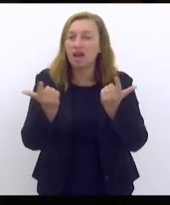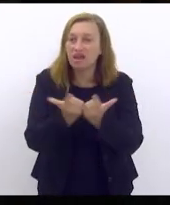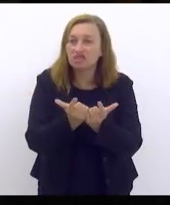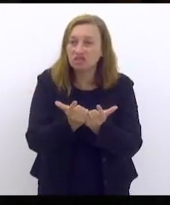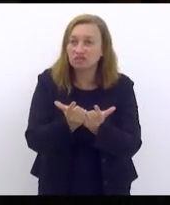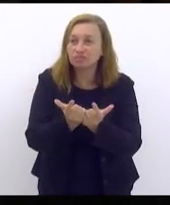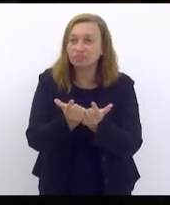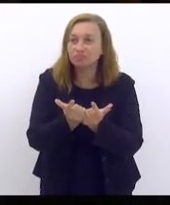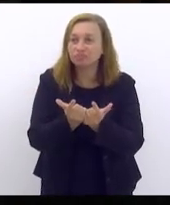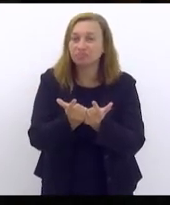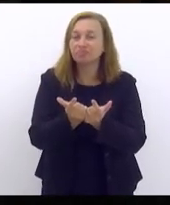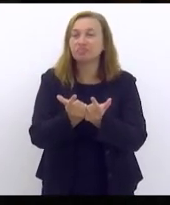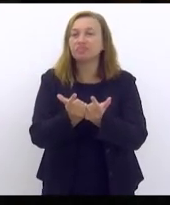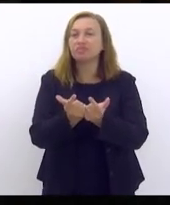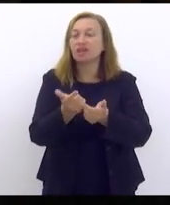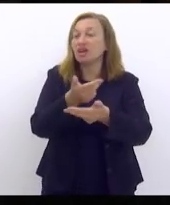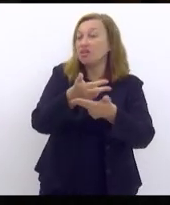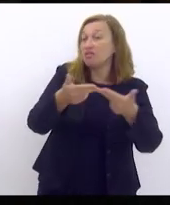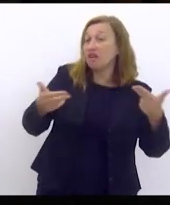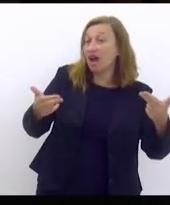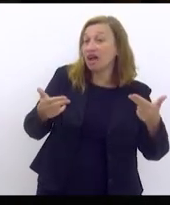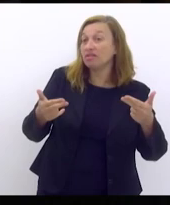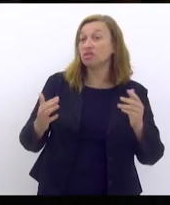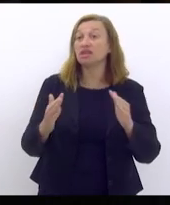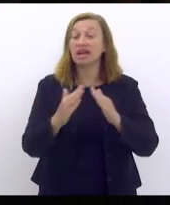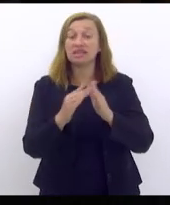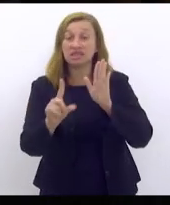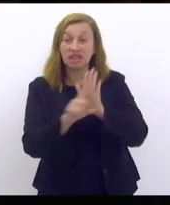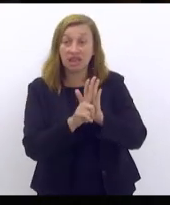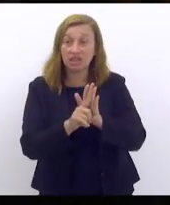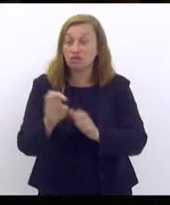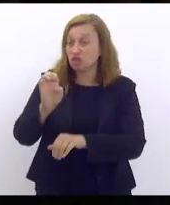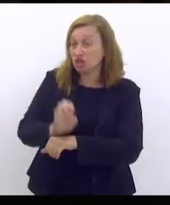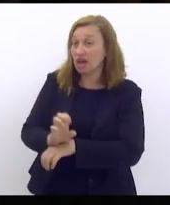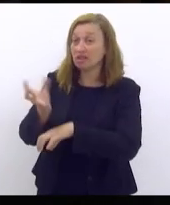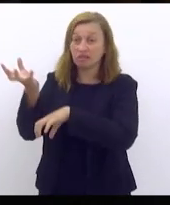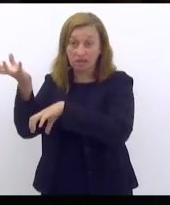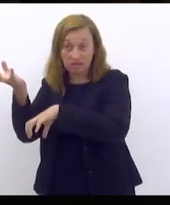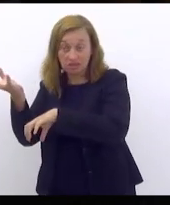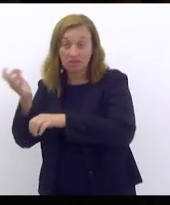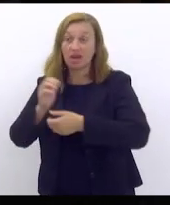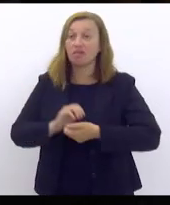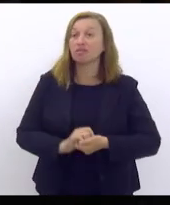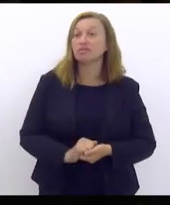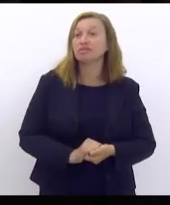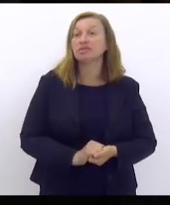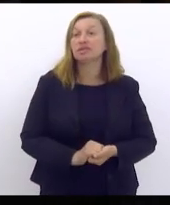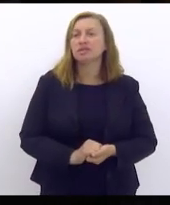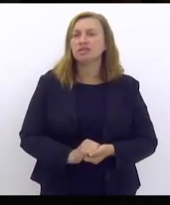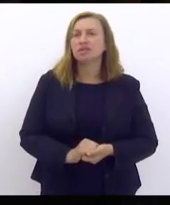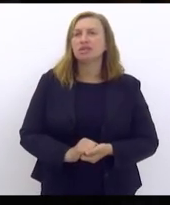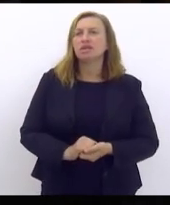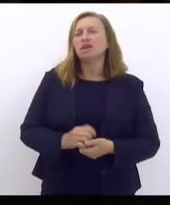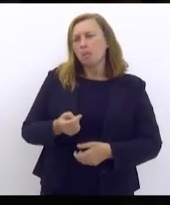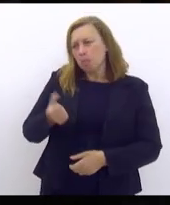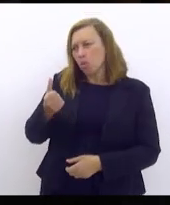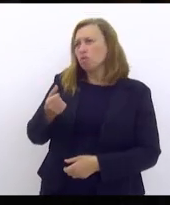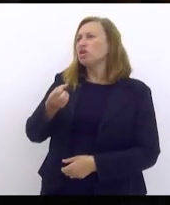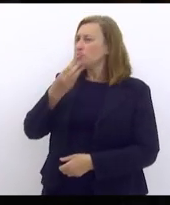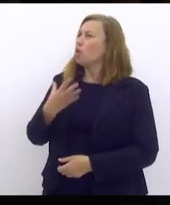Janeiro, nas Assembleias Legislativas dos Estados, no Congresso Nacional, ainda bem que eles são